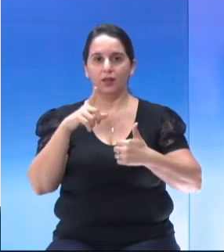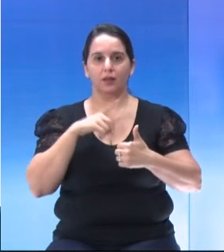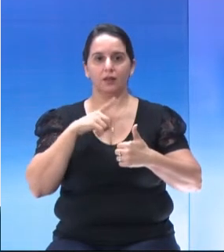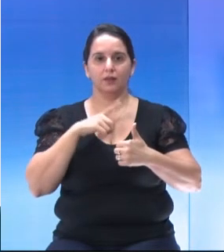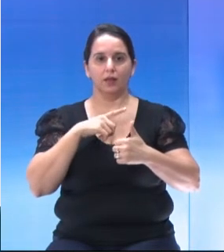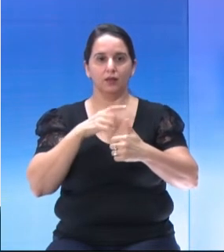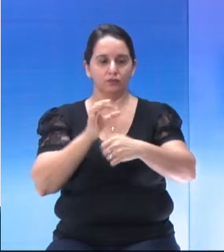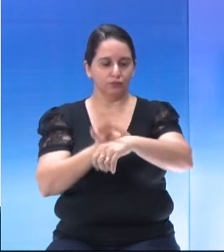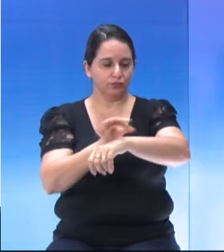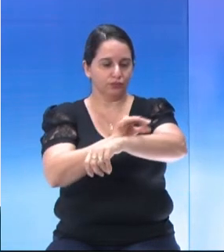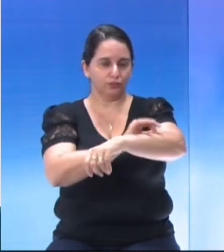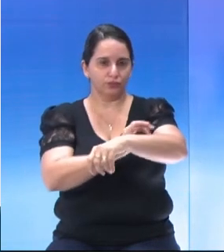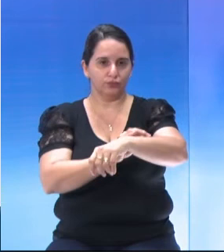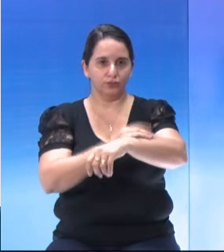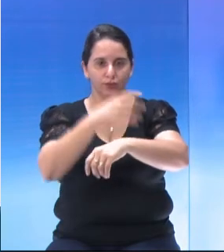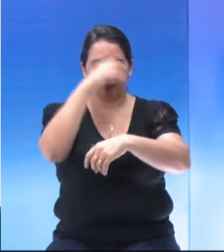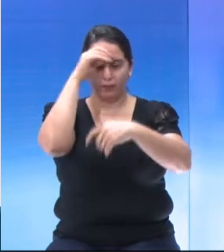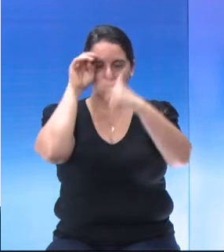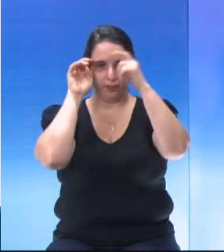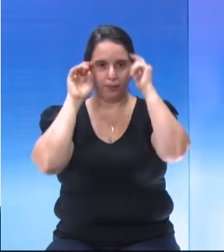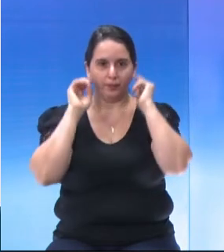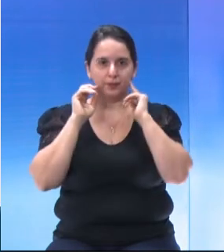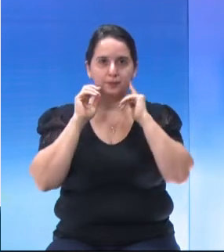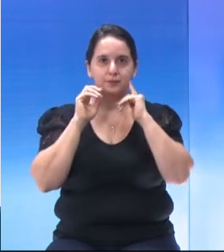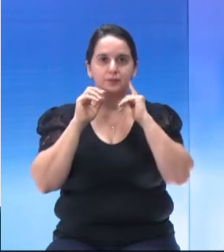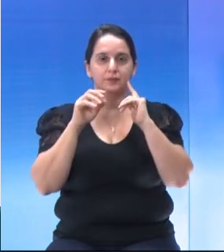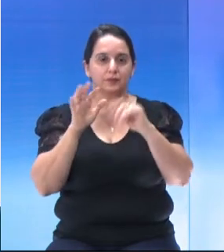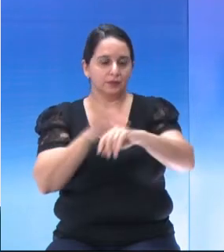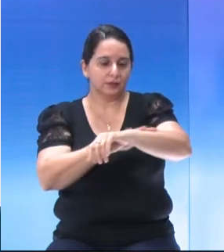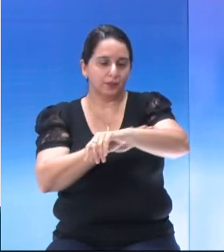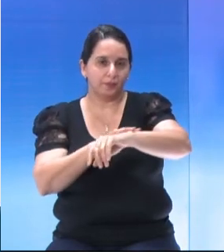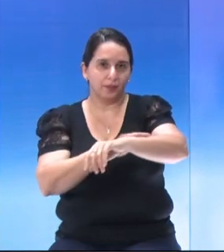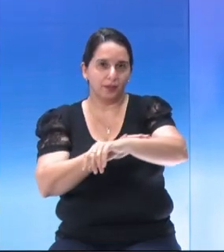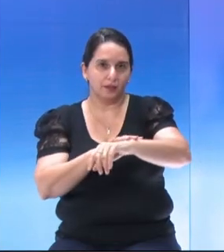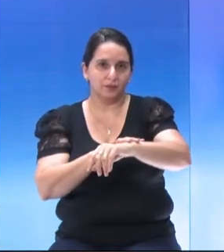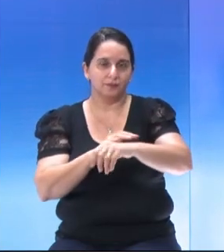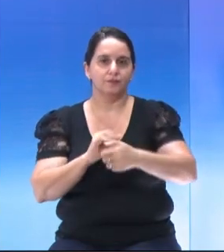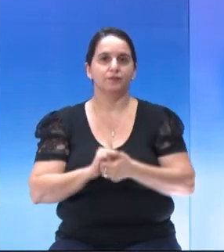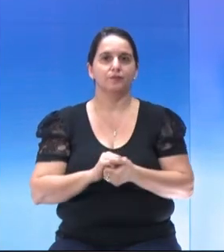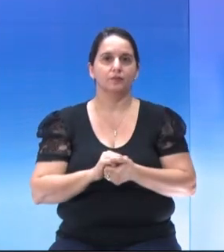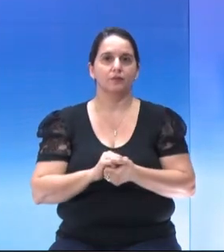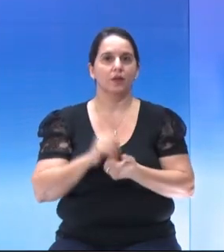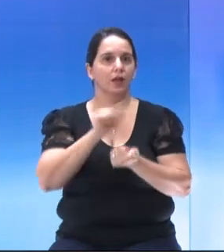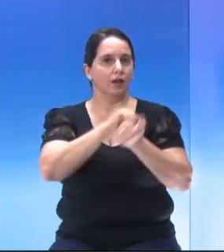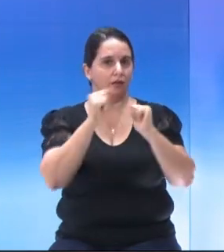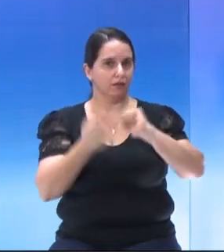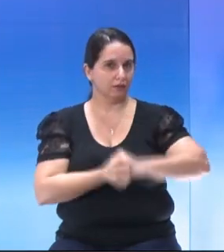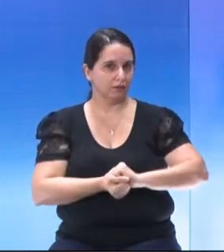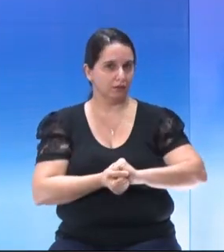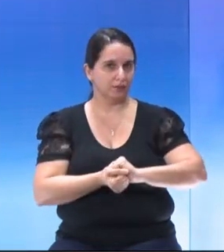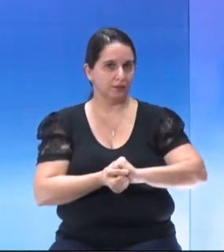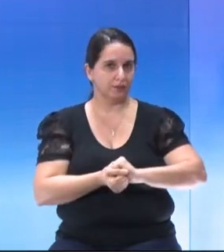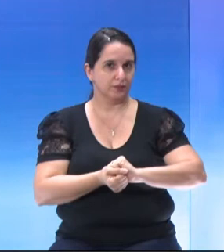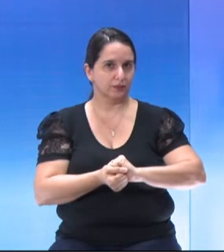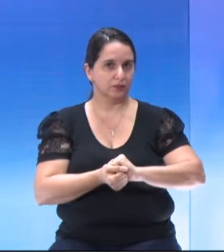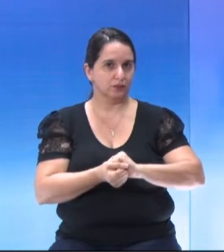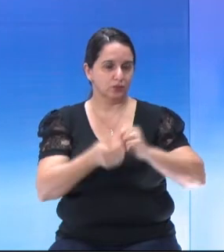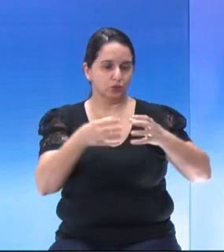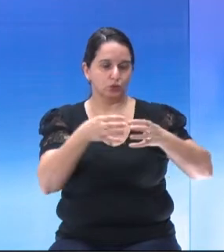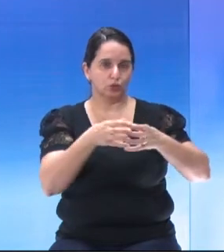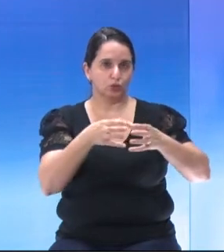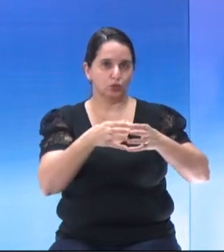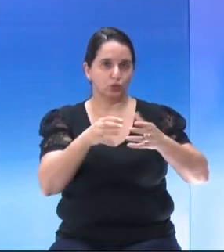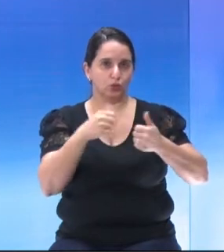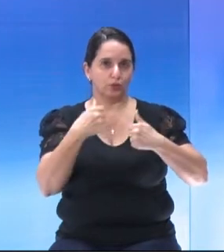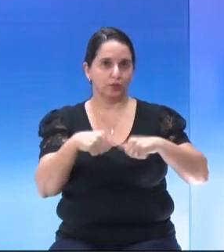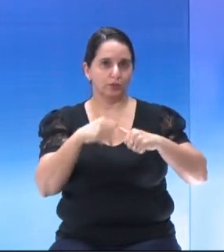A existência de numerosas glândulas sudoríparas na epiderme. Essa foi a adaptação que